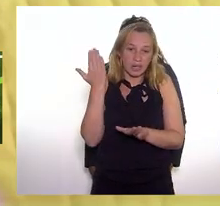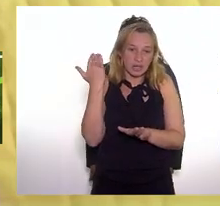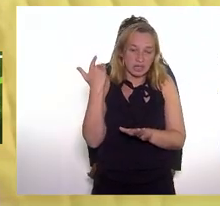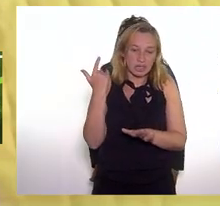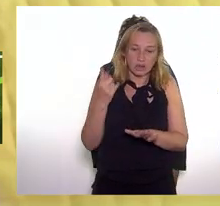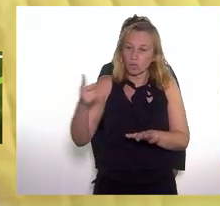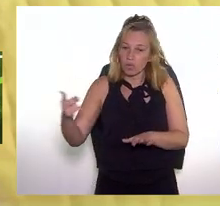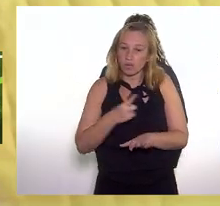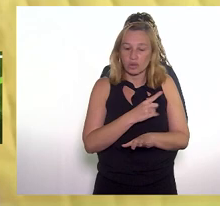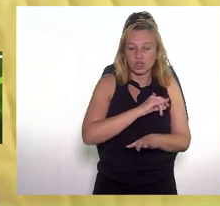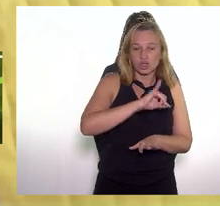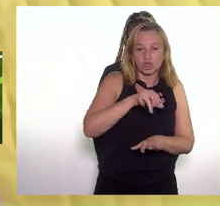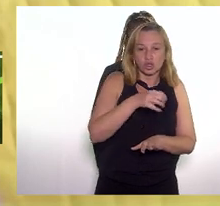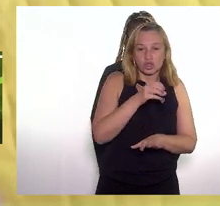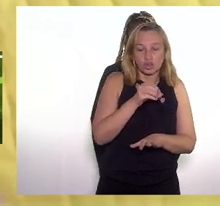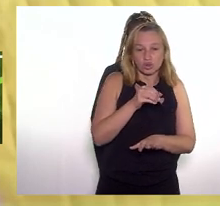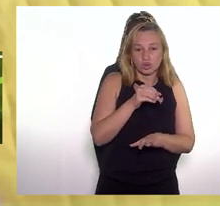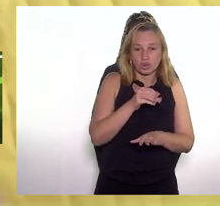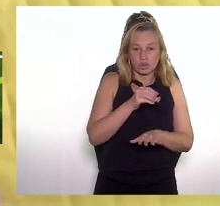de Juazeiro do Norte